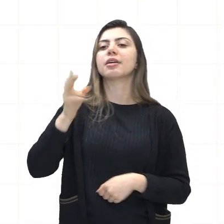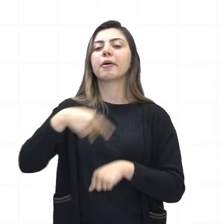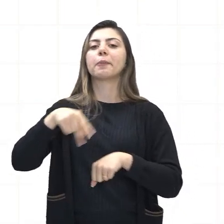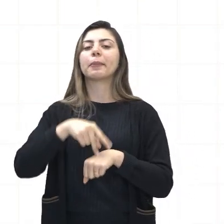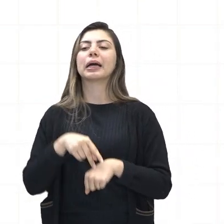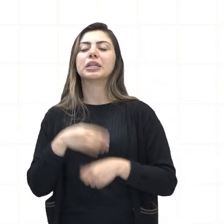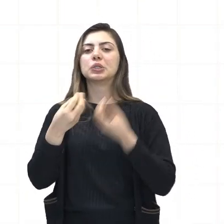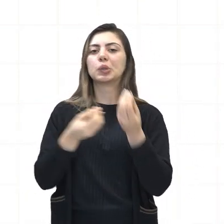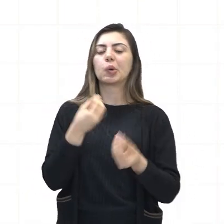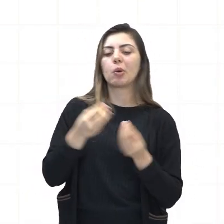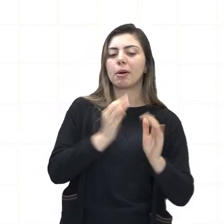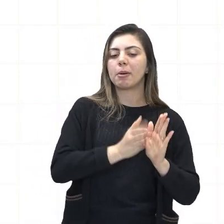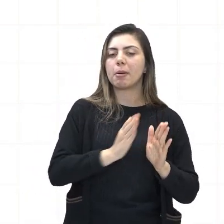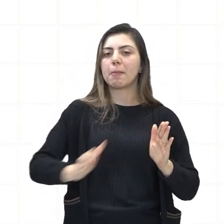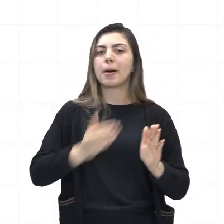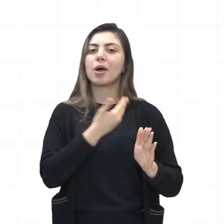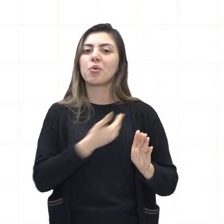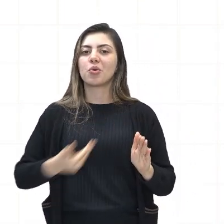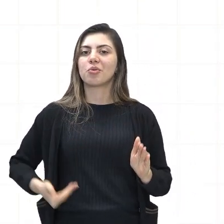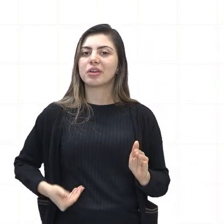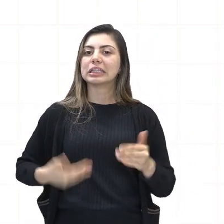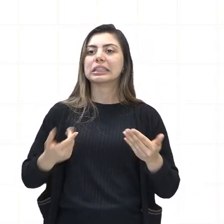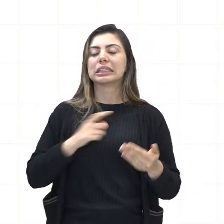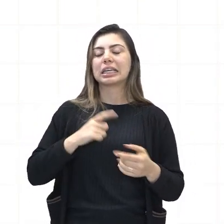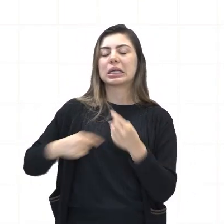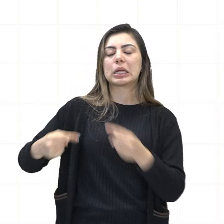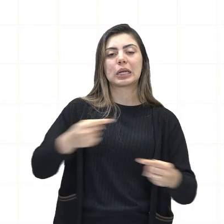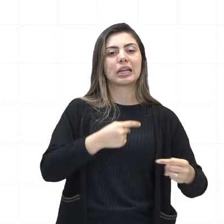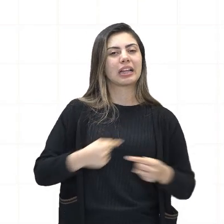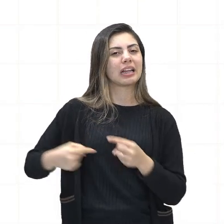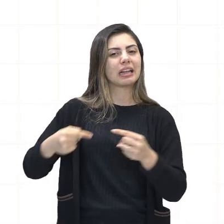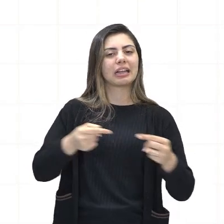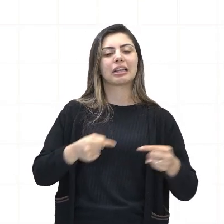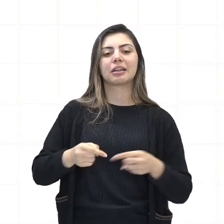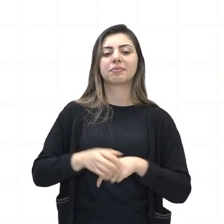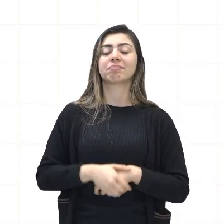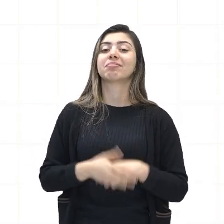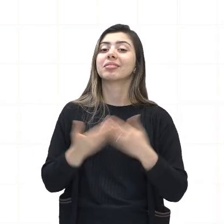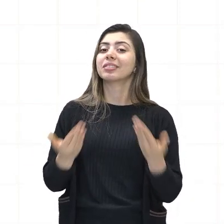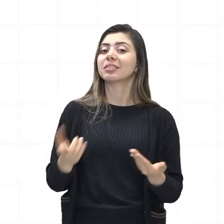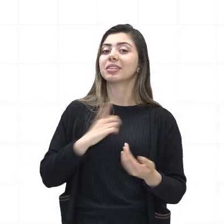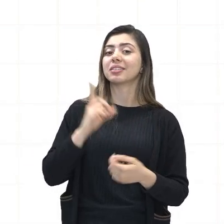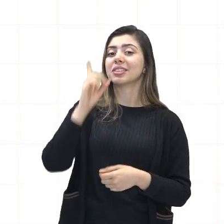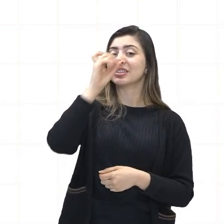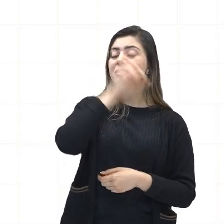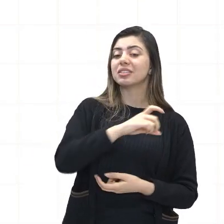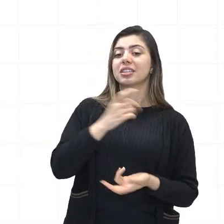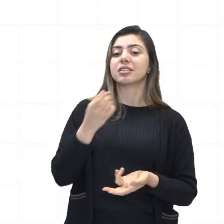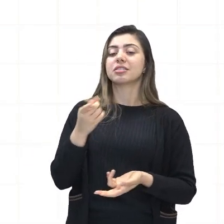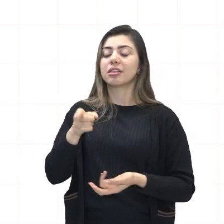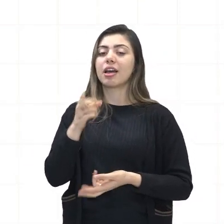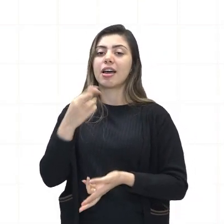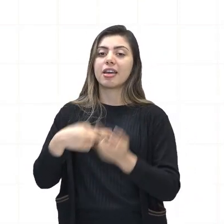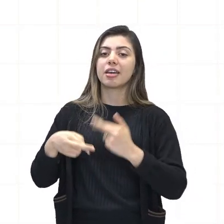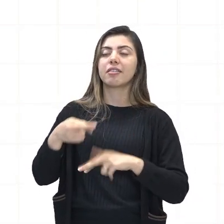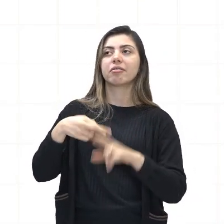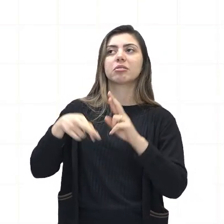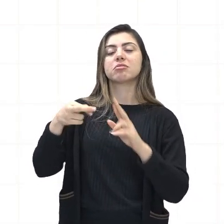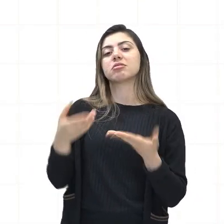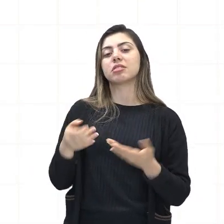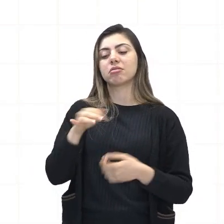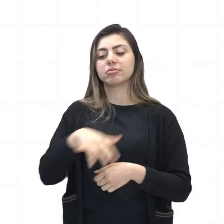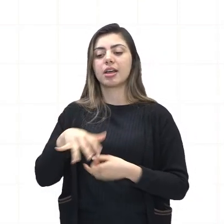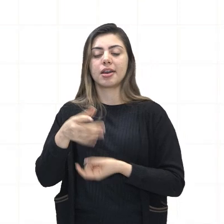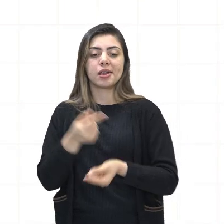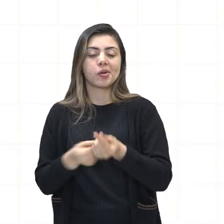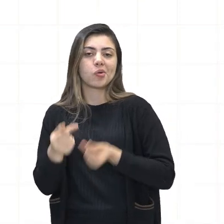ser organizados os governos. Então isso acabou dificultando a evolução econômica, socioeconômica da África